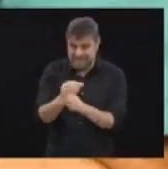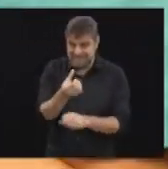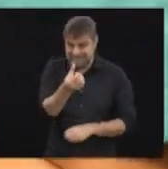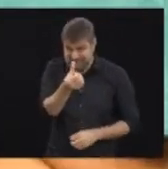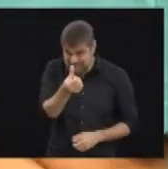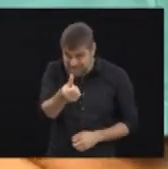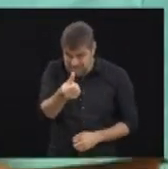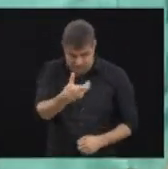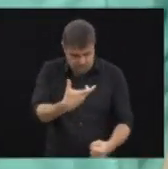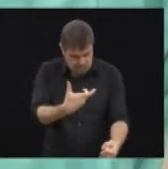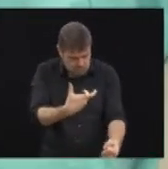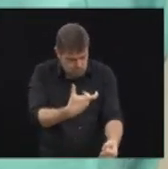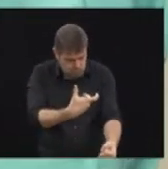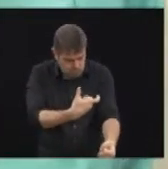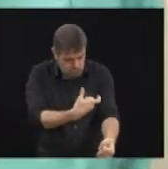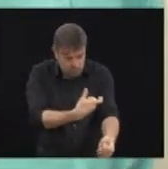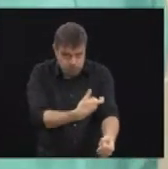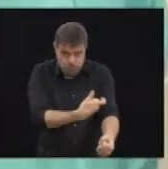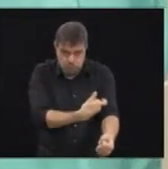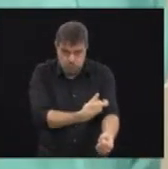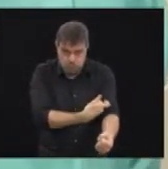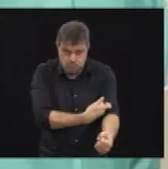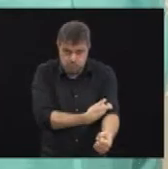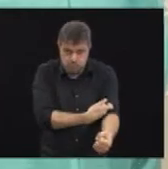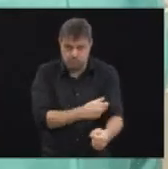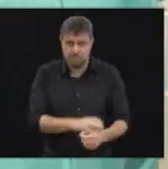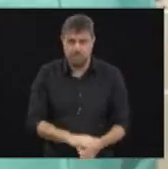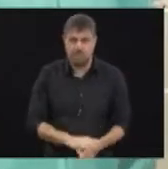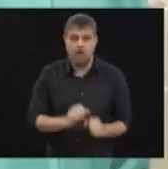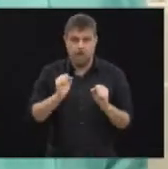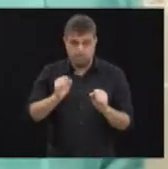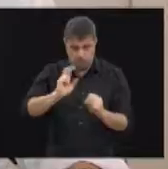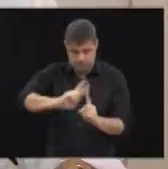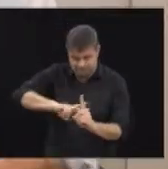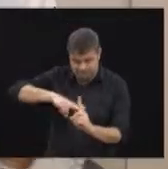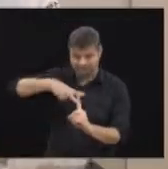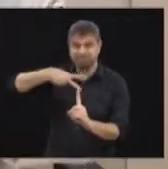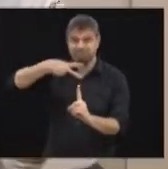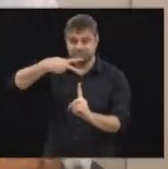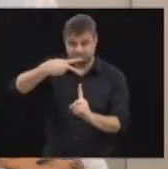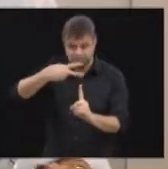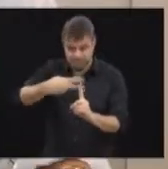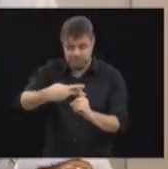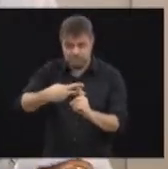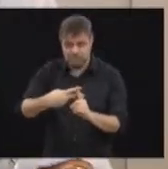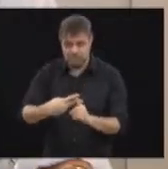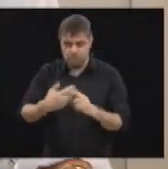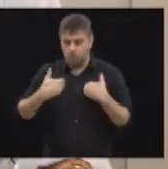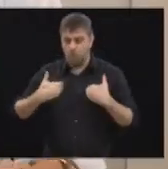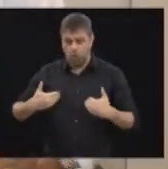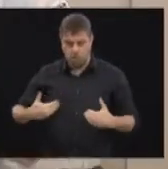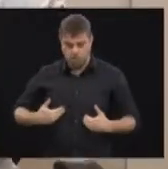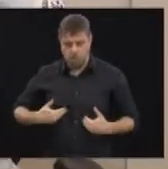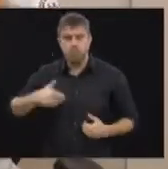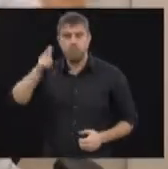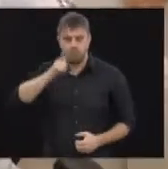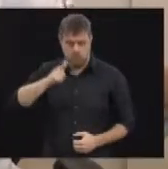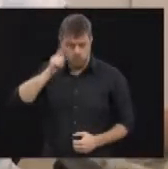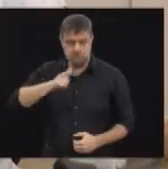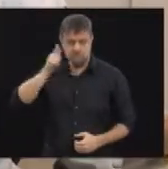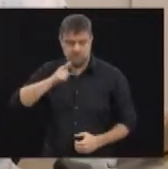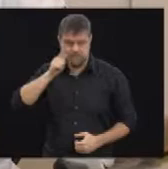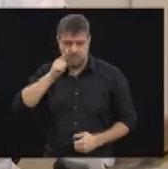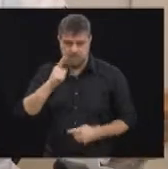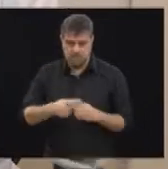6 injeções. É possível retratar. A toxicidade é muito baixa, porque você não irradia o